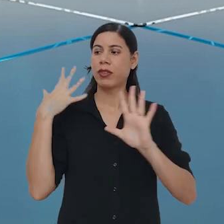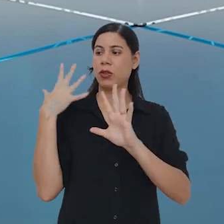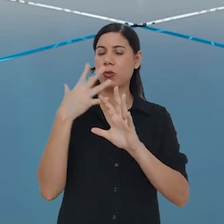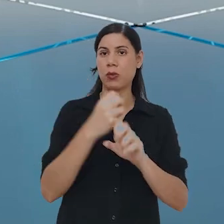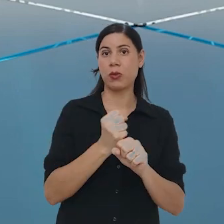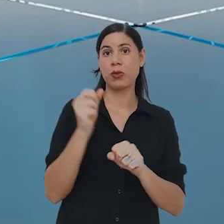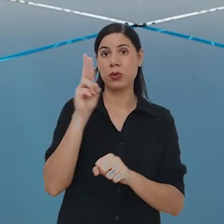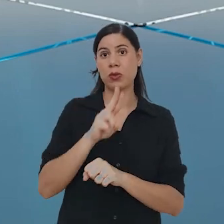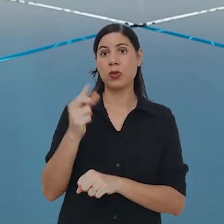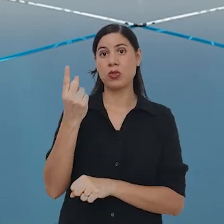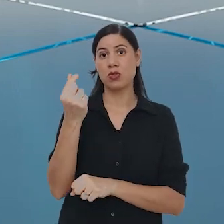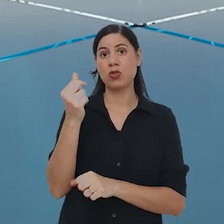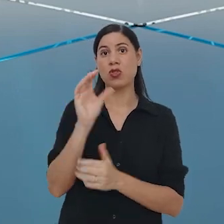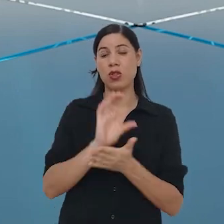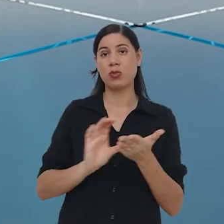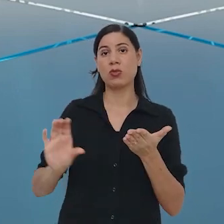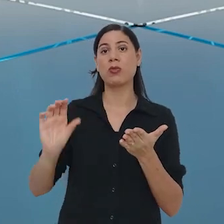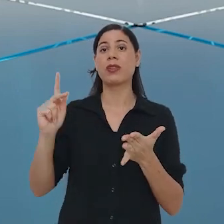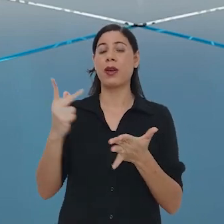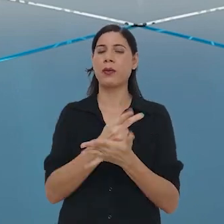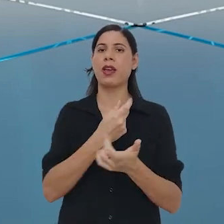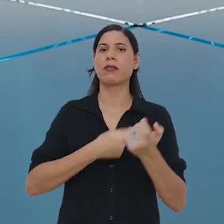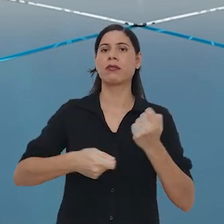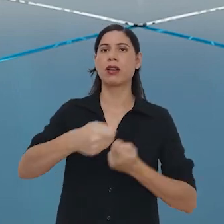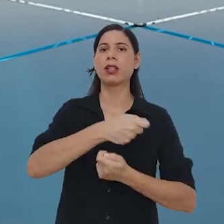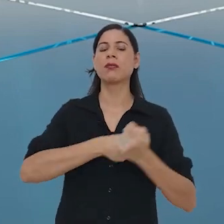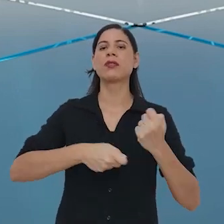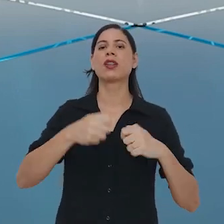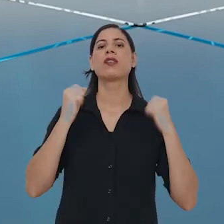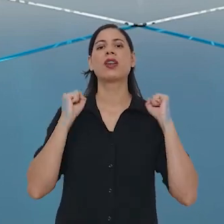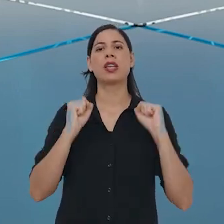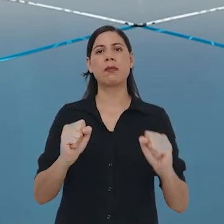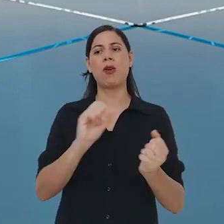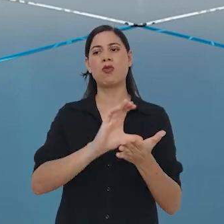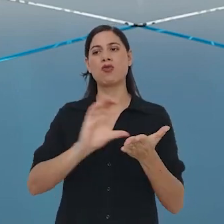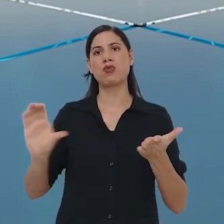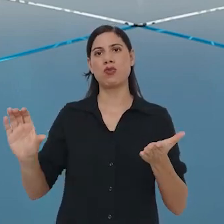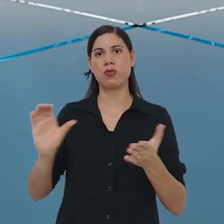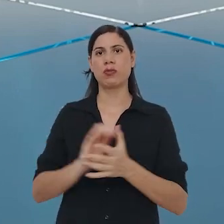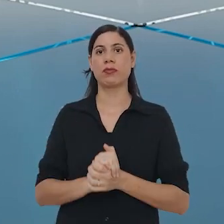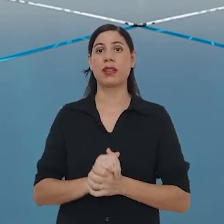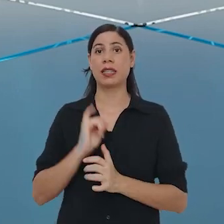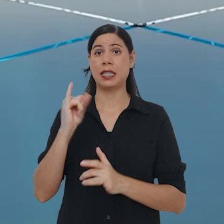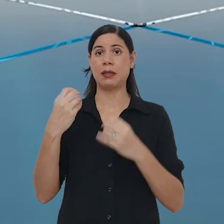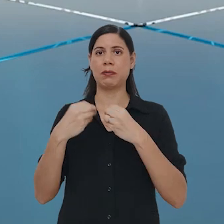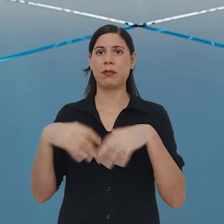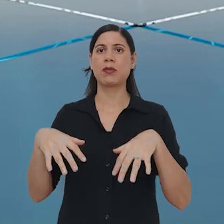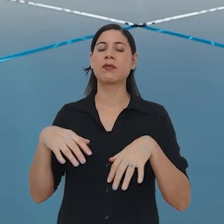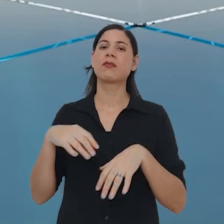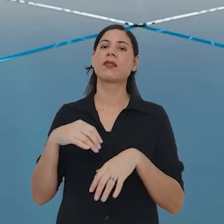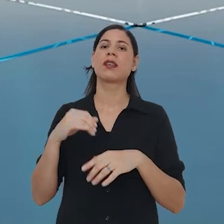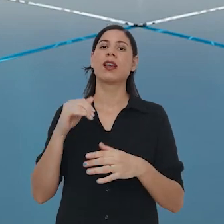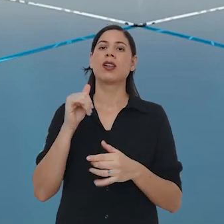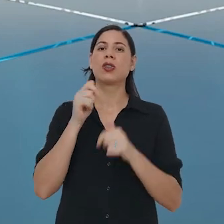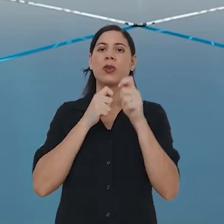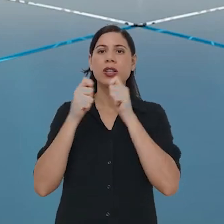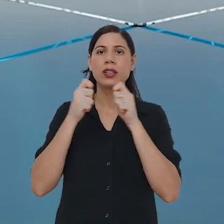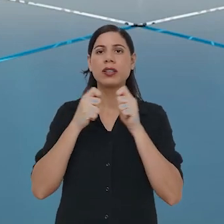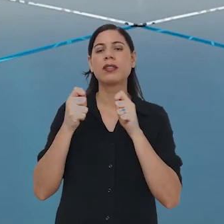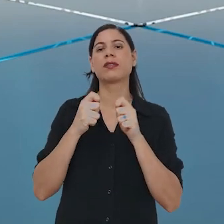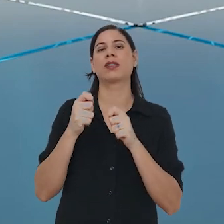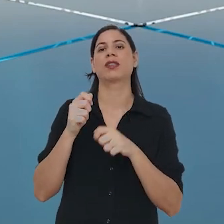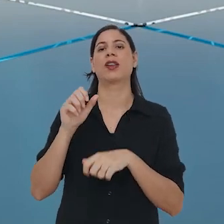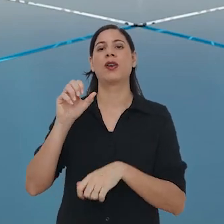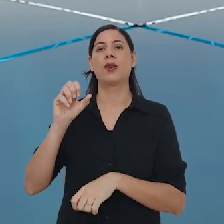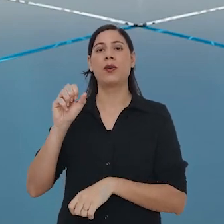público gera ação por improbidade administrativa e obrigação de ressarcir o prejuízo. No IT Entrevista, o